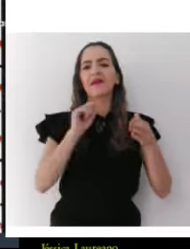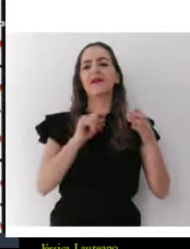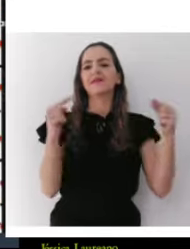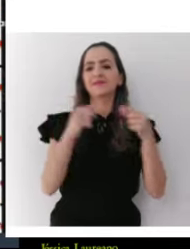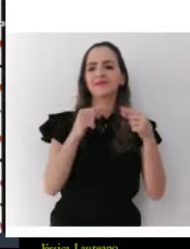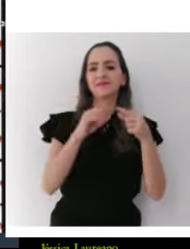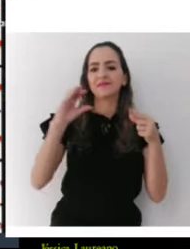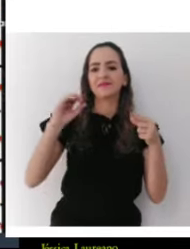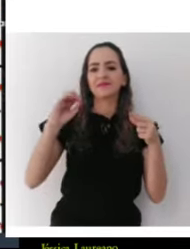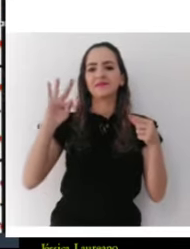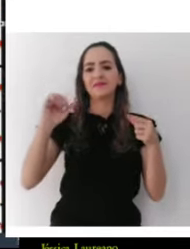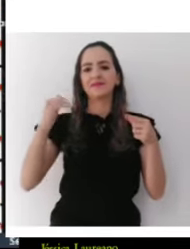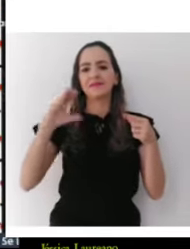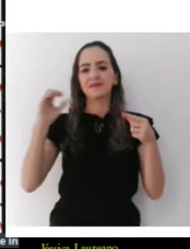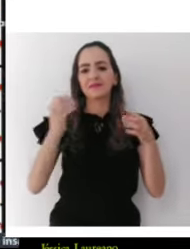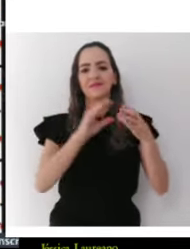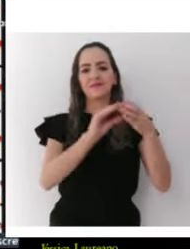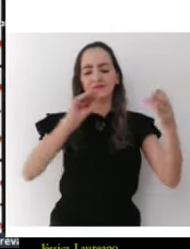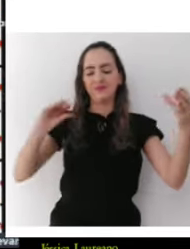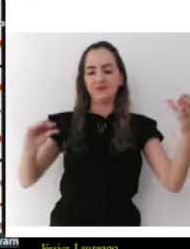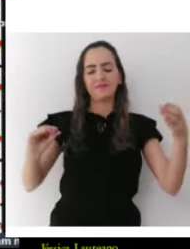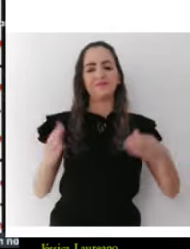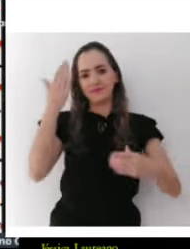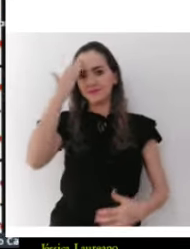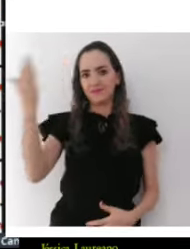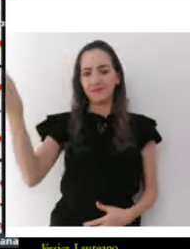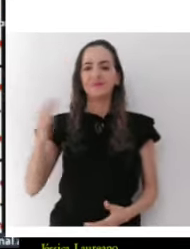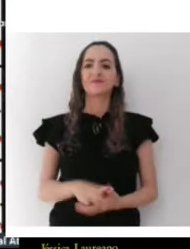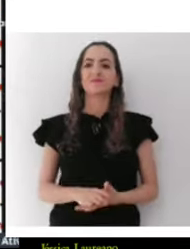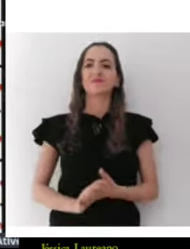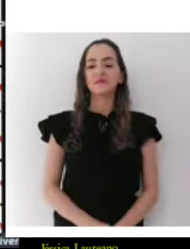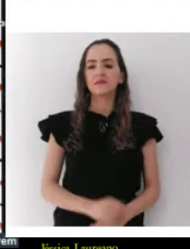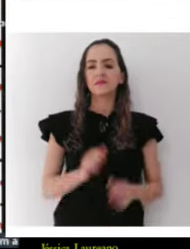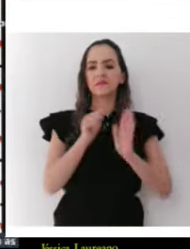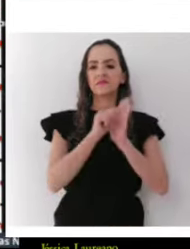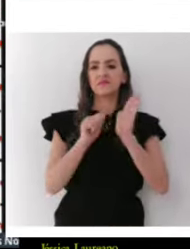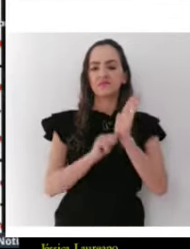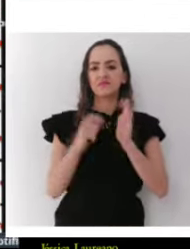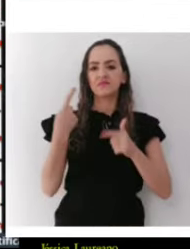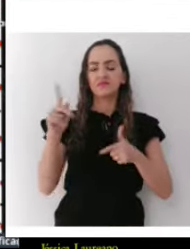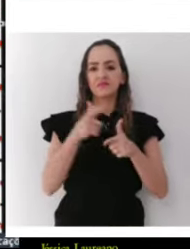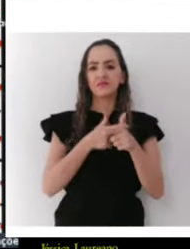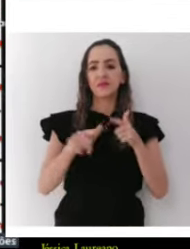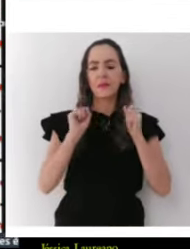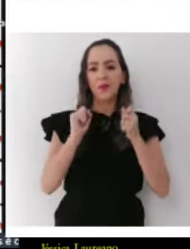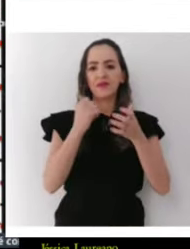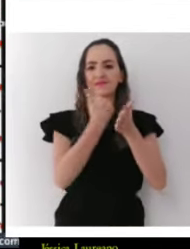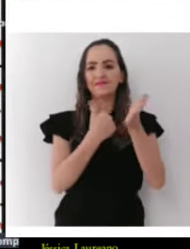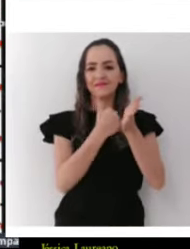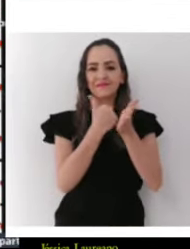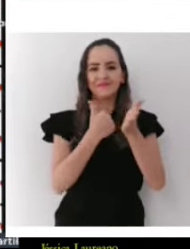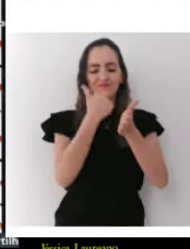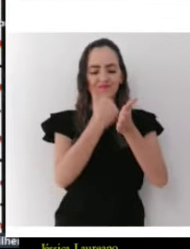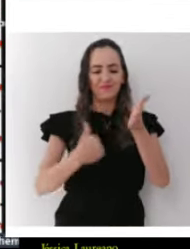Vamos lá. O algoritmo da divisão, ele pode ser realizado por subtrações sucessivas, como eu falei. Bota aí, Caio, nos